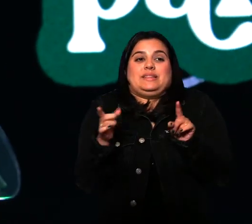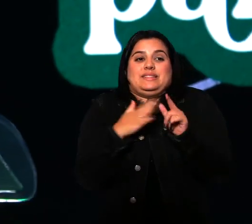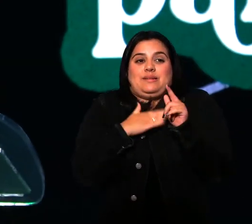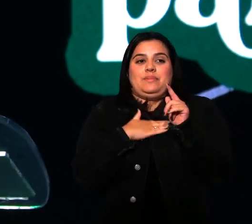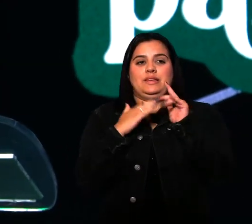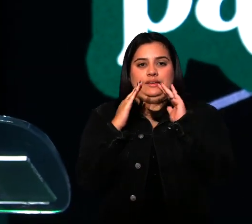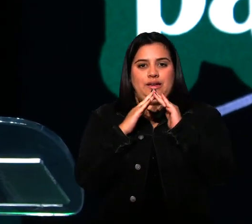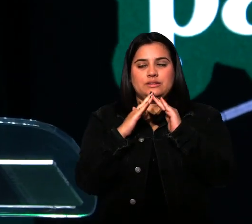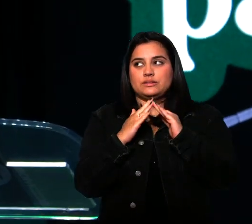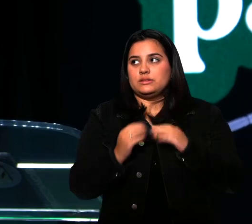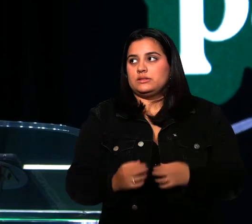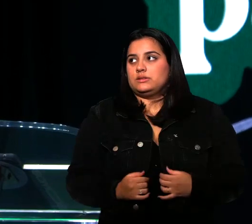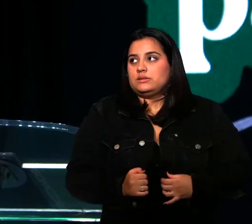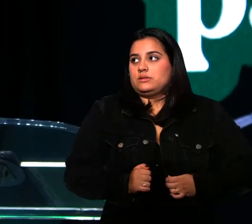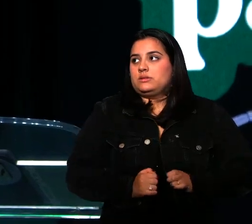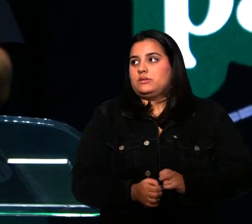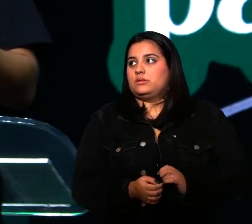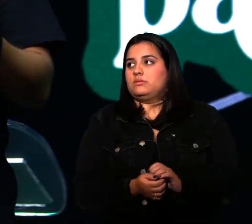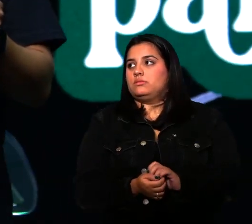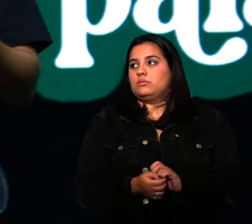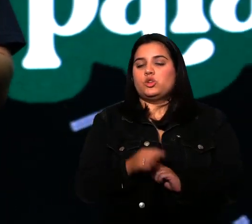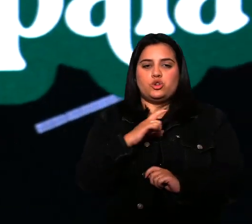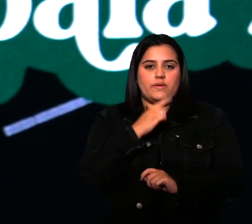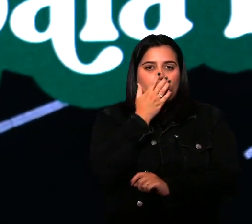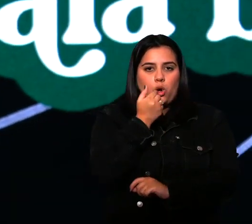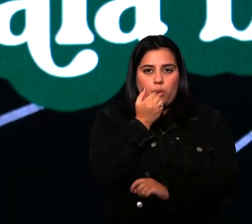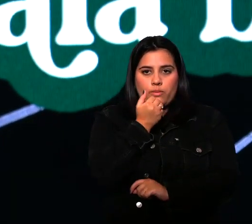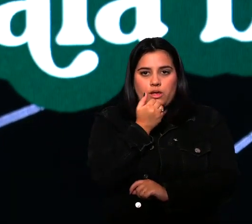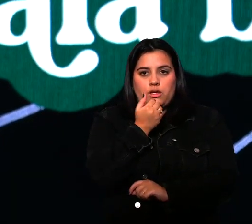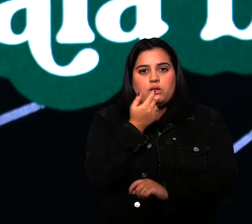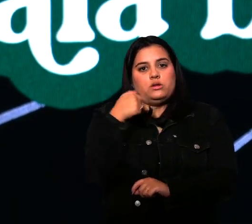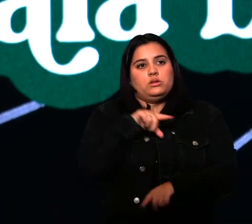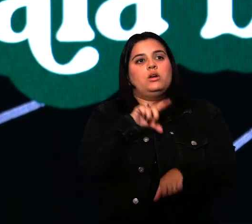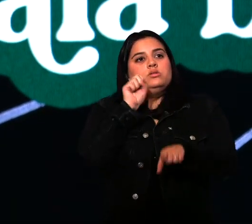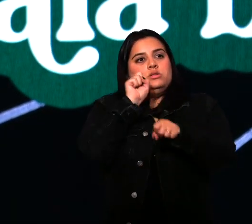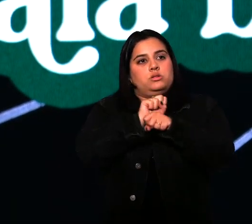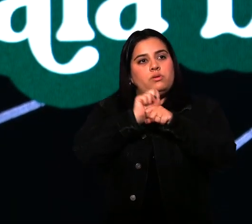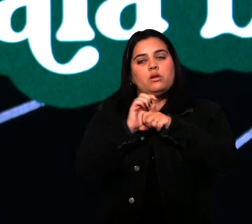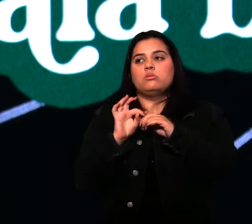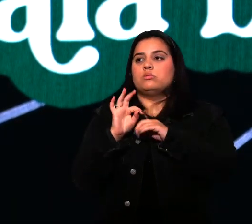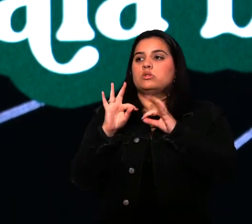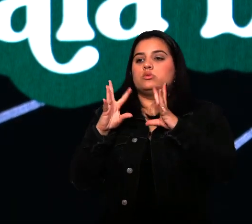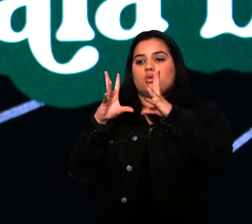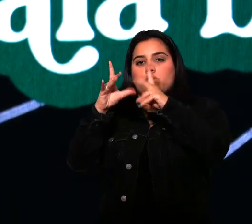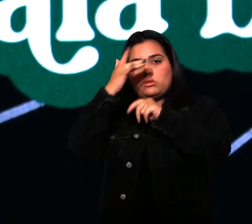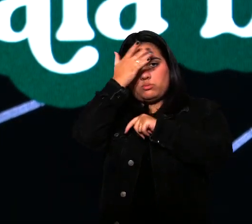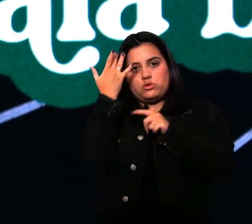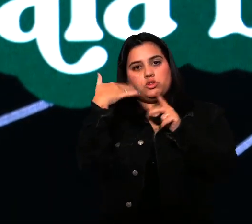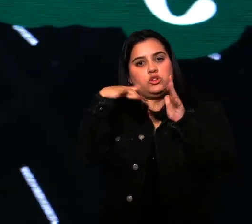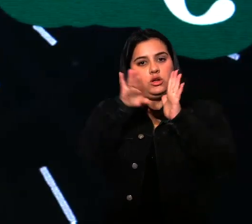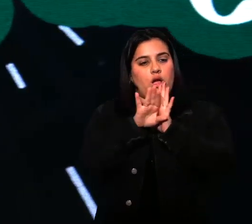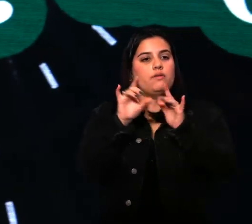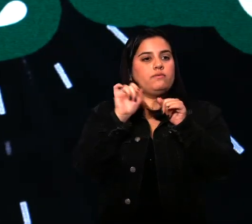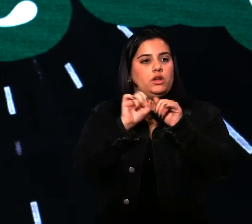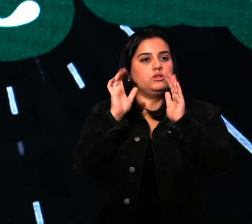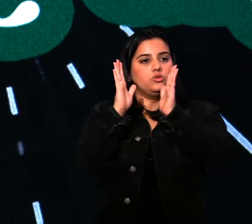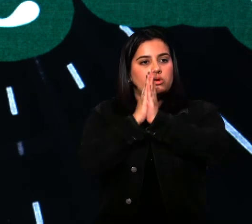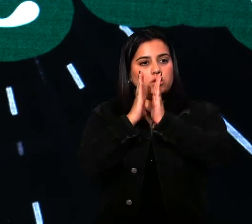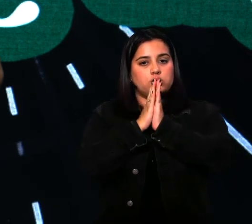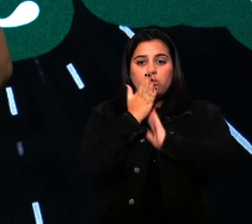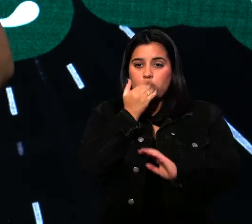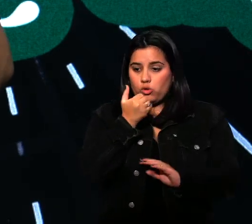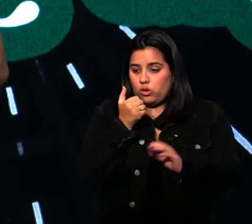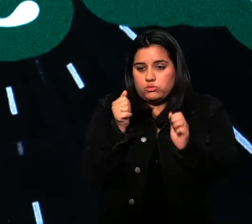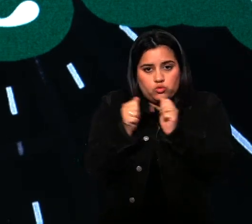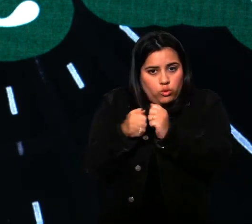menos, quando a gente vai ter uma refeição, a gente espera todo mundo chegar, faz uma oração e come